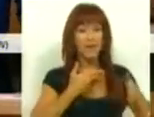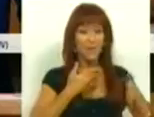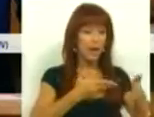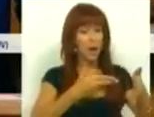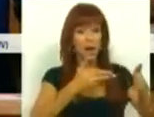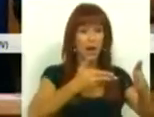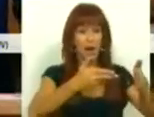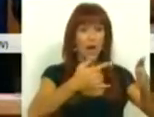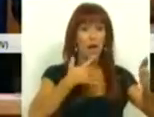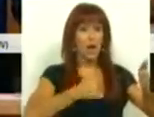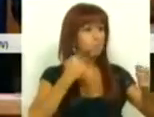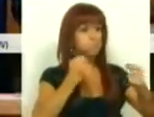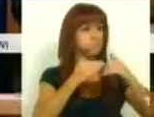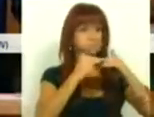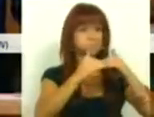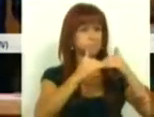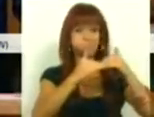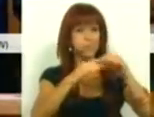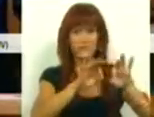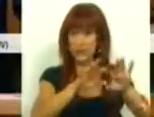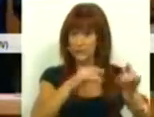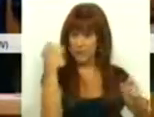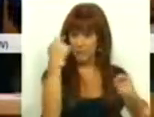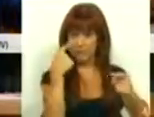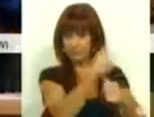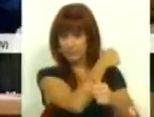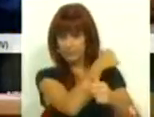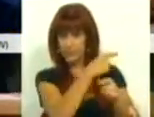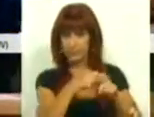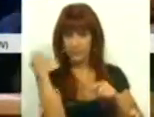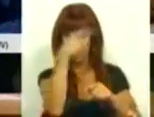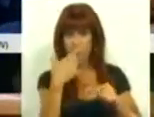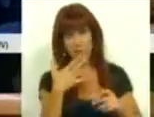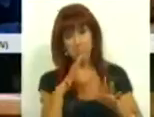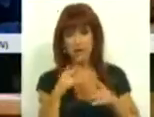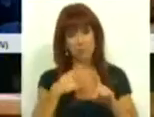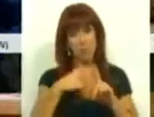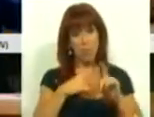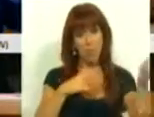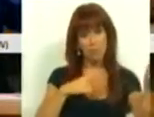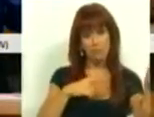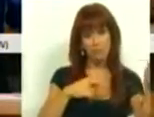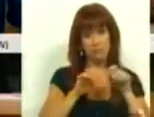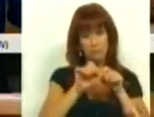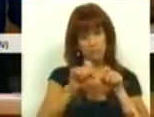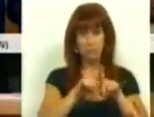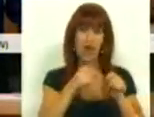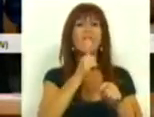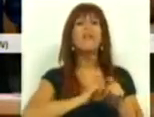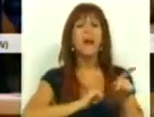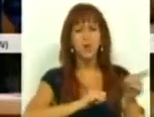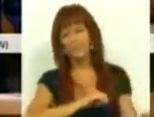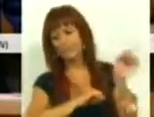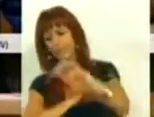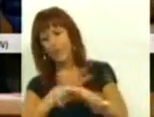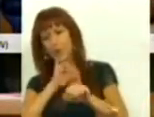endividamento era absolutamente insustentável, como esta figura mostra, quer num cenário mais otimista, da linha a